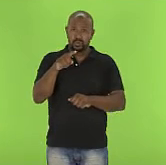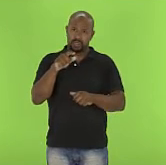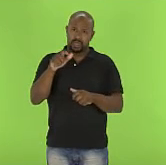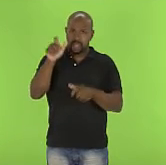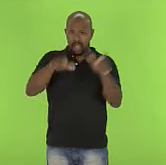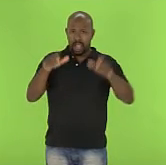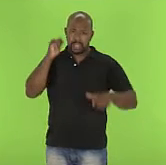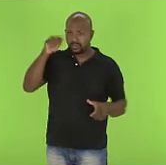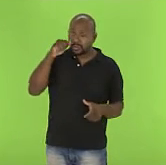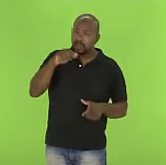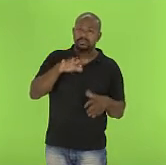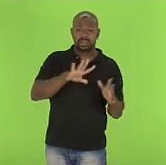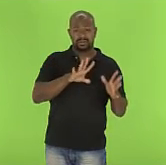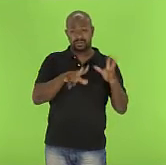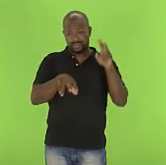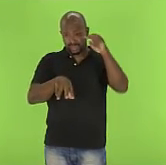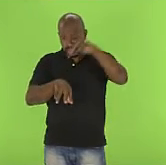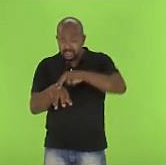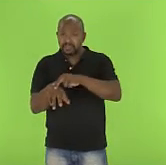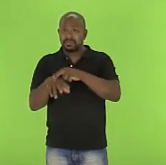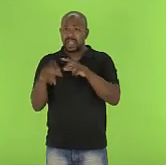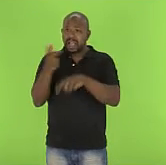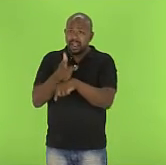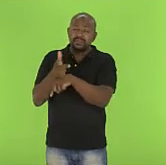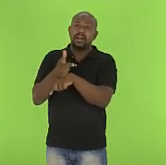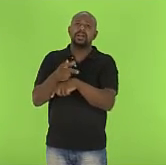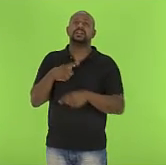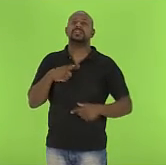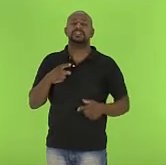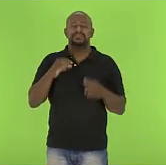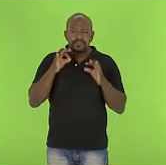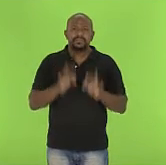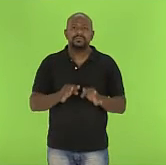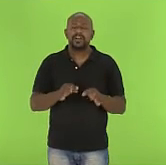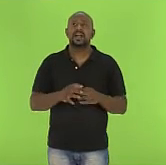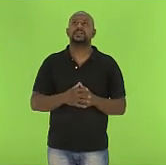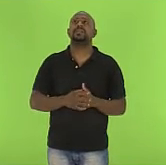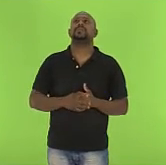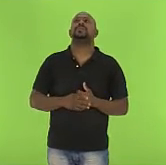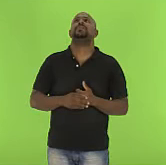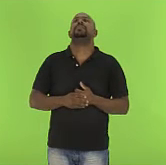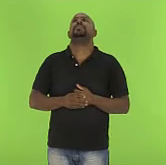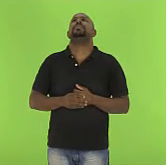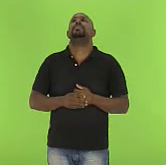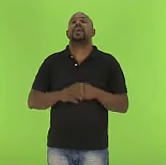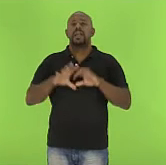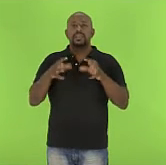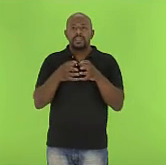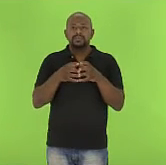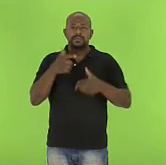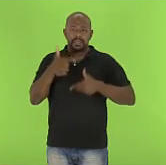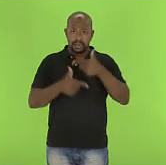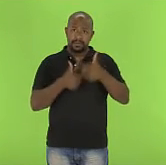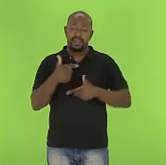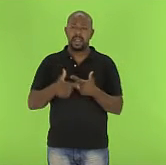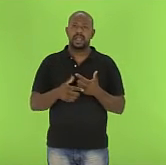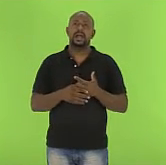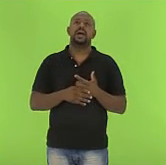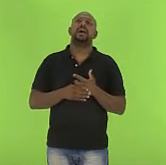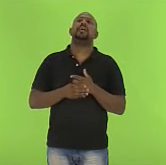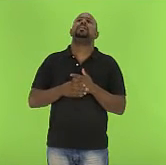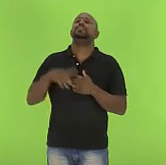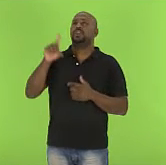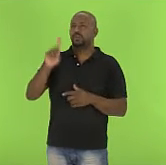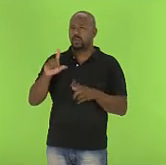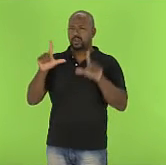numa sala de ensaio, mas quando eu chegasse no set, eu ia ter, de fato, a equipe para trabalhar,